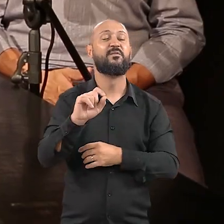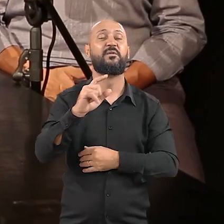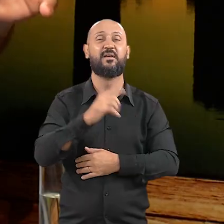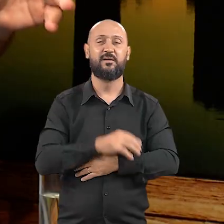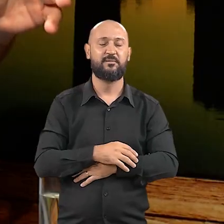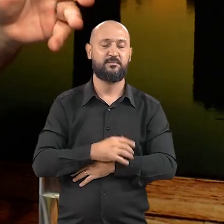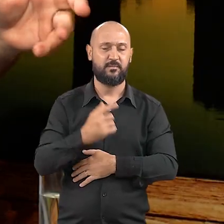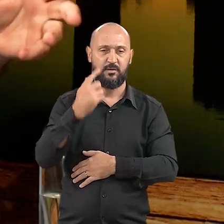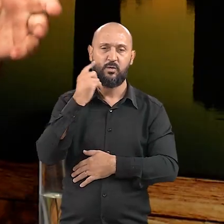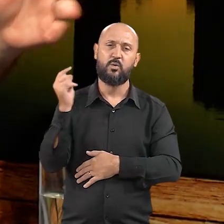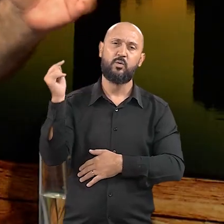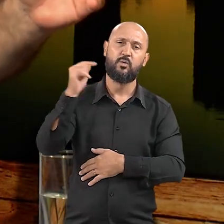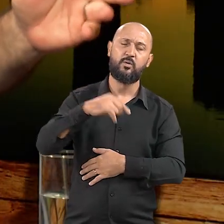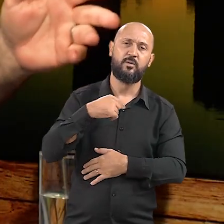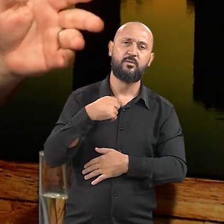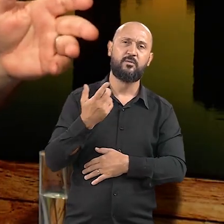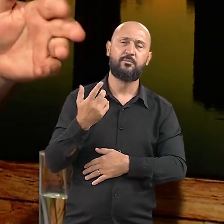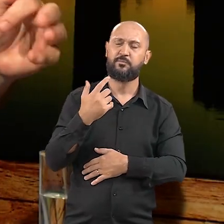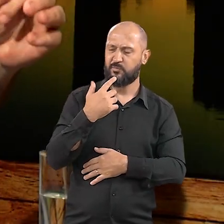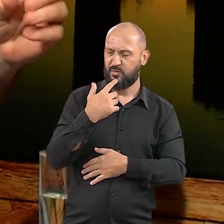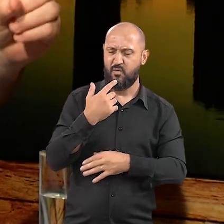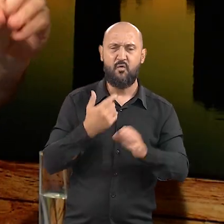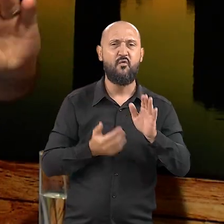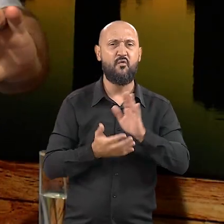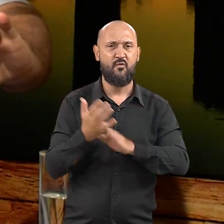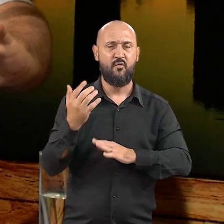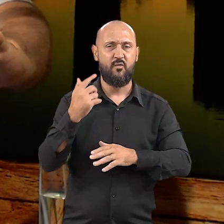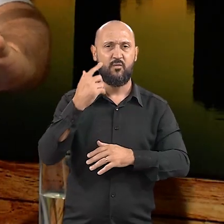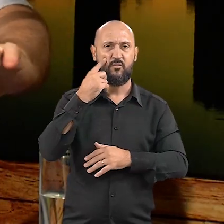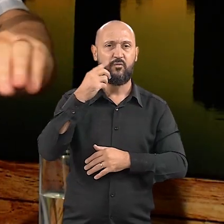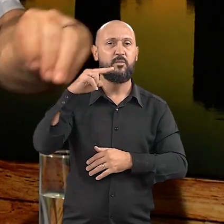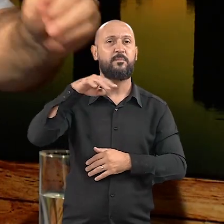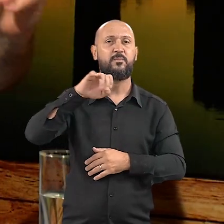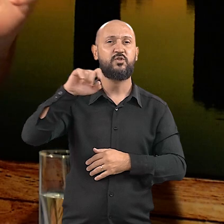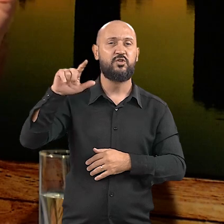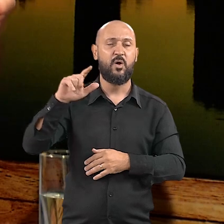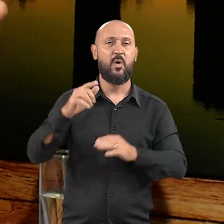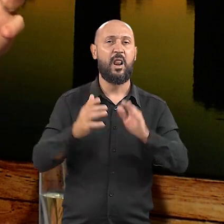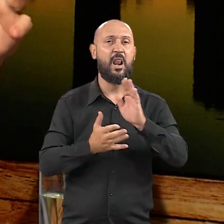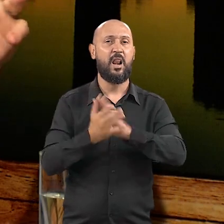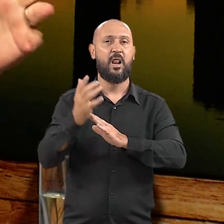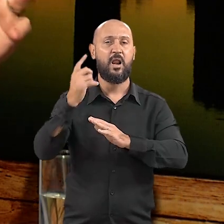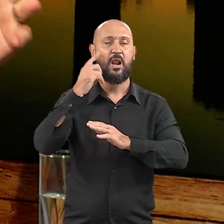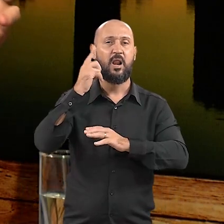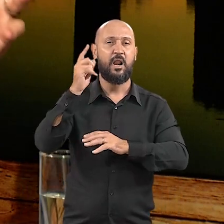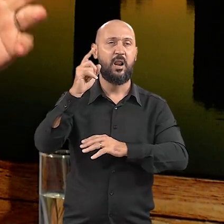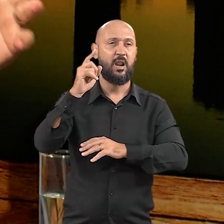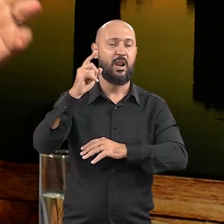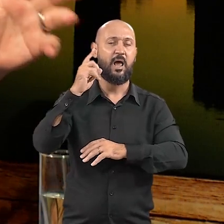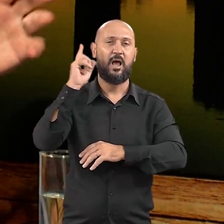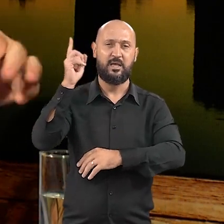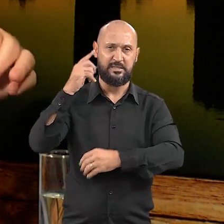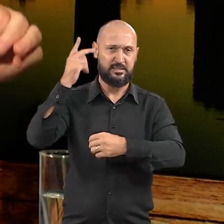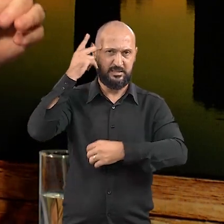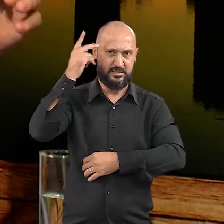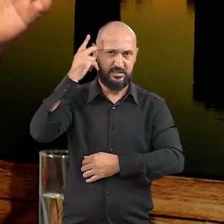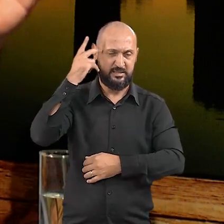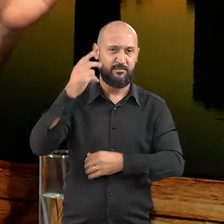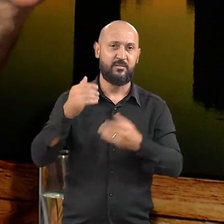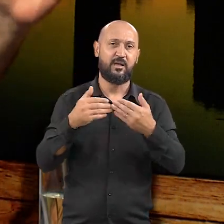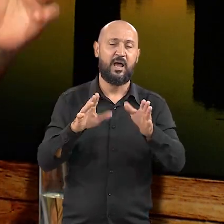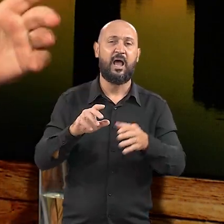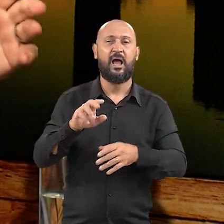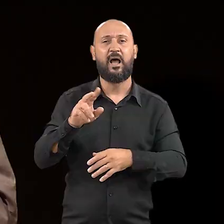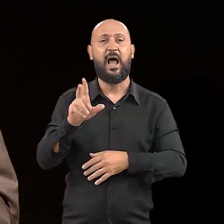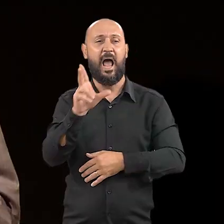seguinte, eu estou vindo, uma vez, fui visitar o Michel Teló com a turma dele lá em Alphaville, eles estavam para lançar o Ai Se Eu